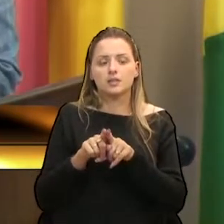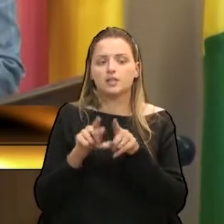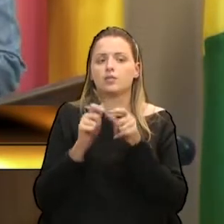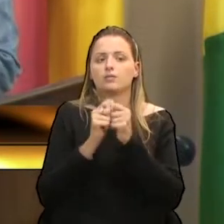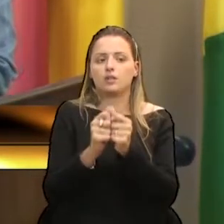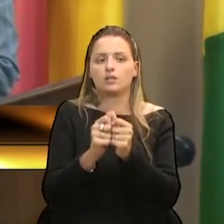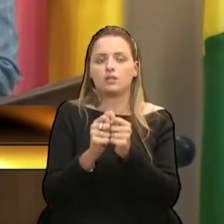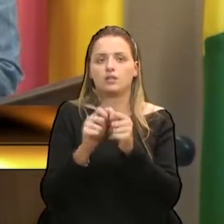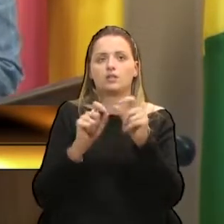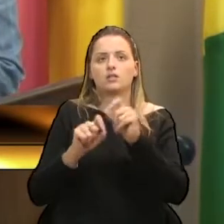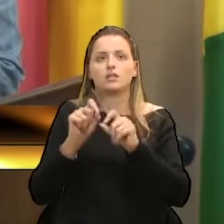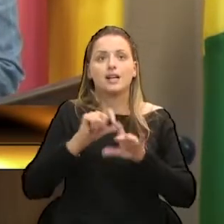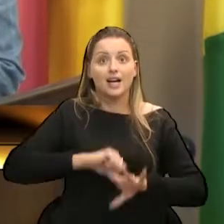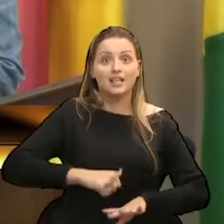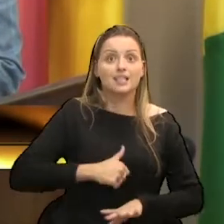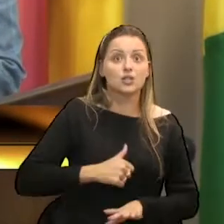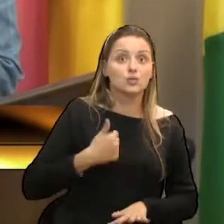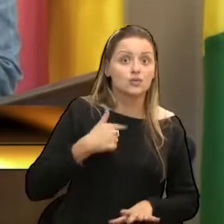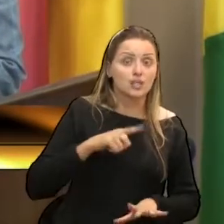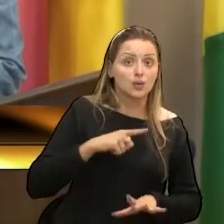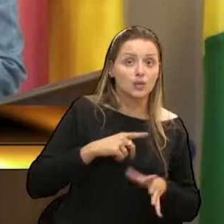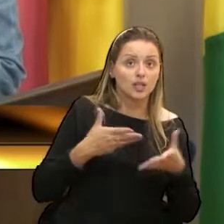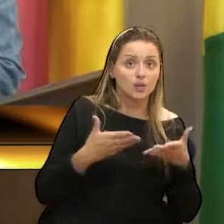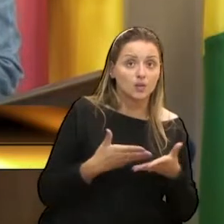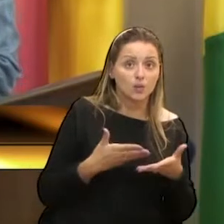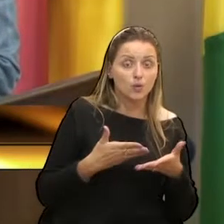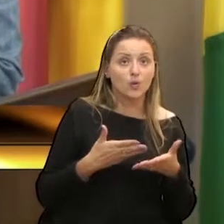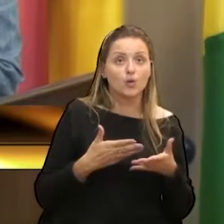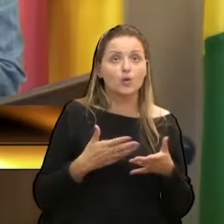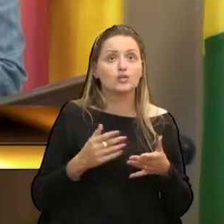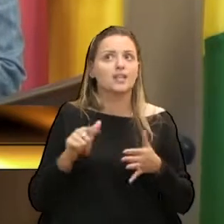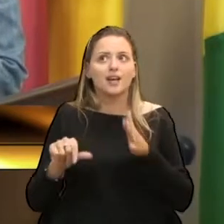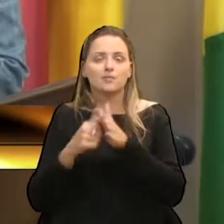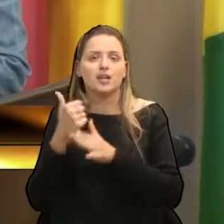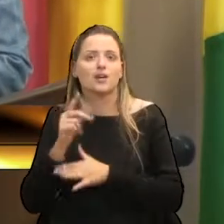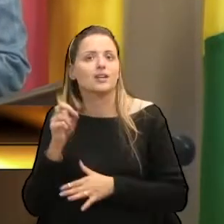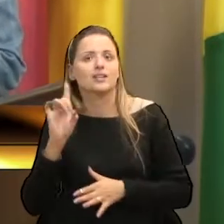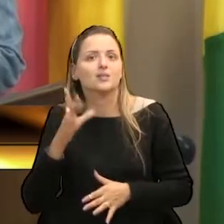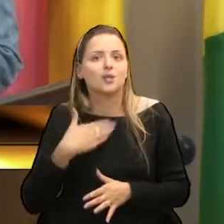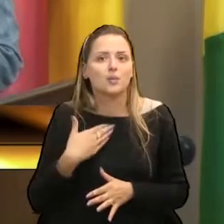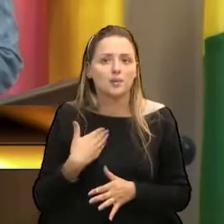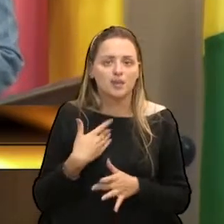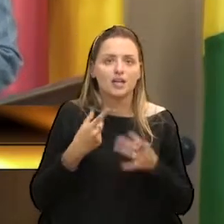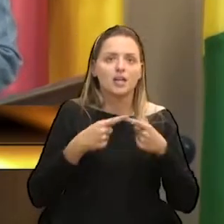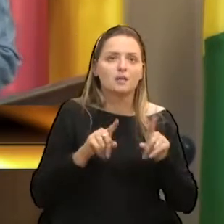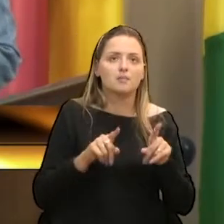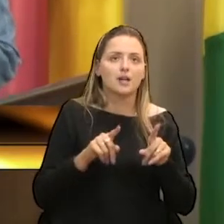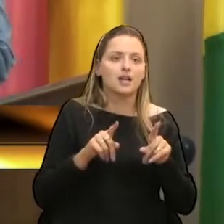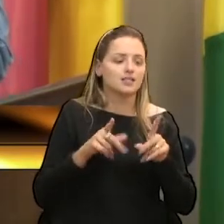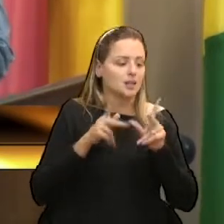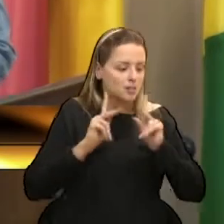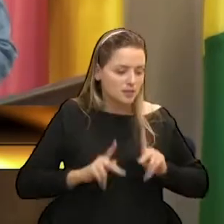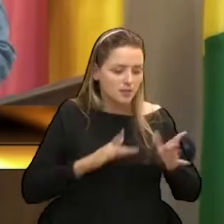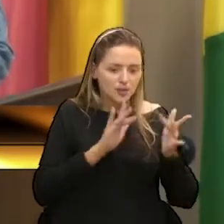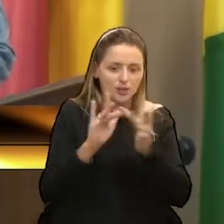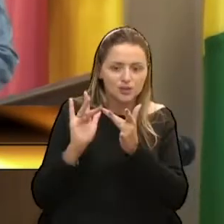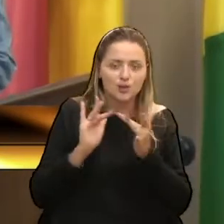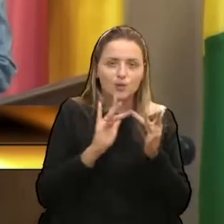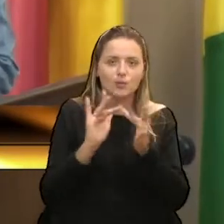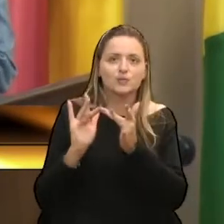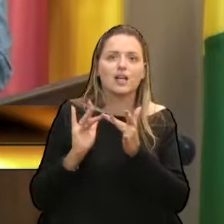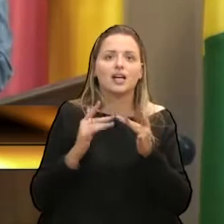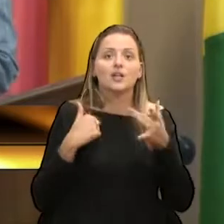melhor? Será que as atitudes que eu tenho tomado são as melhores? Não só para mim, mas para o meu entorno, para as pessoas com